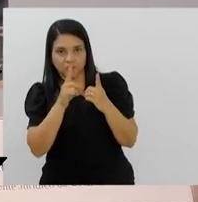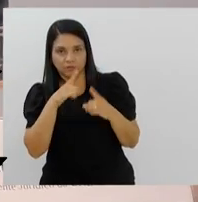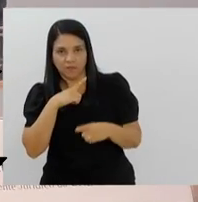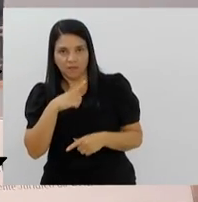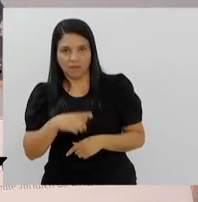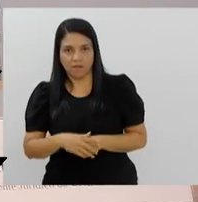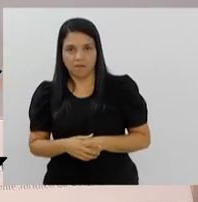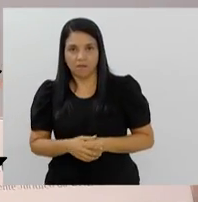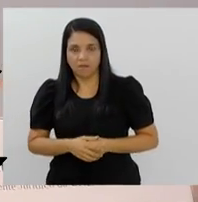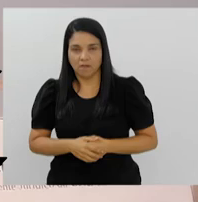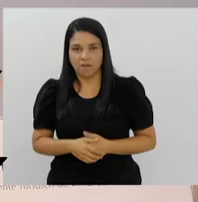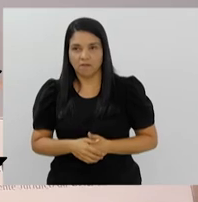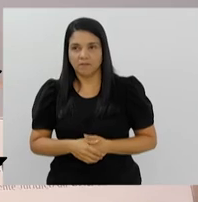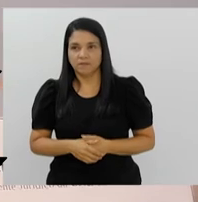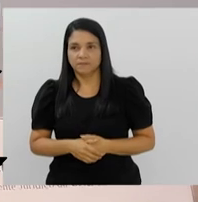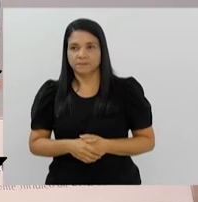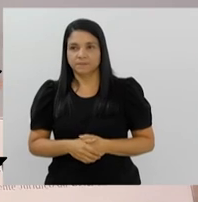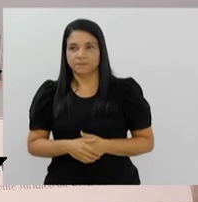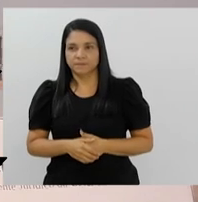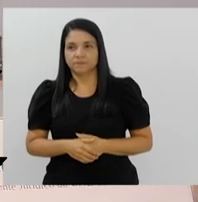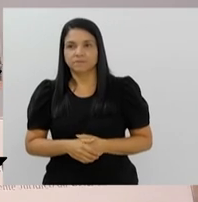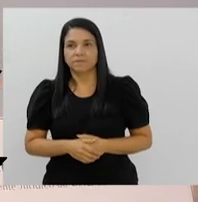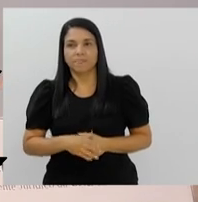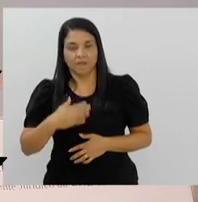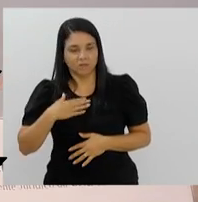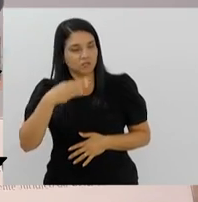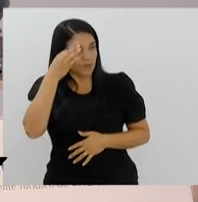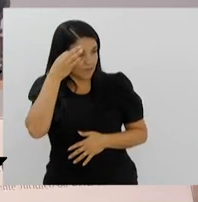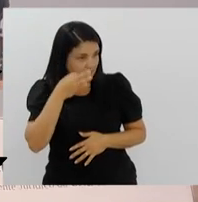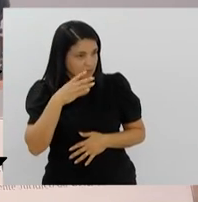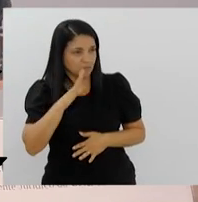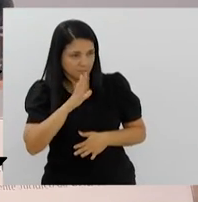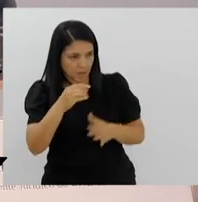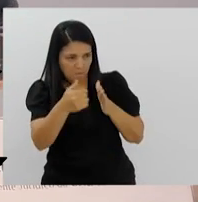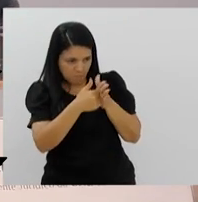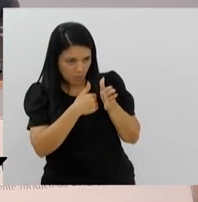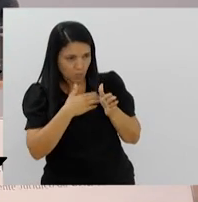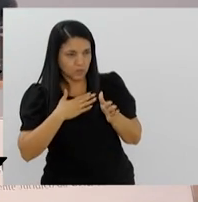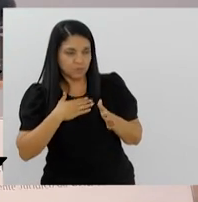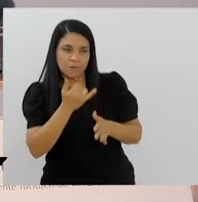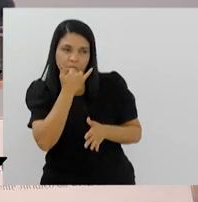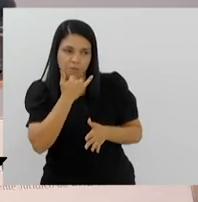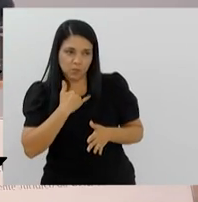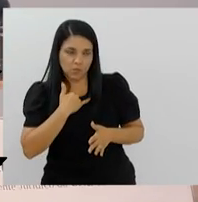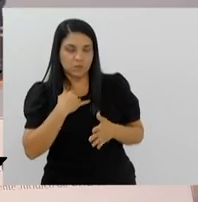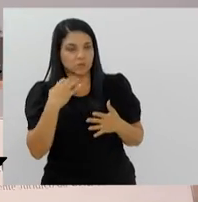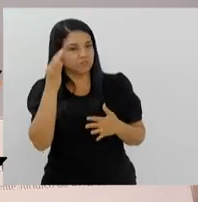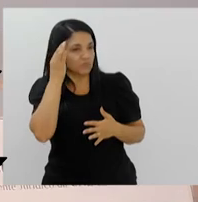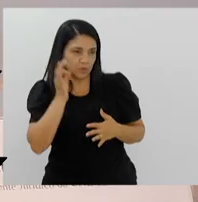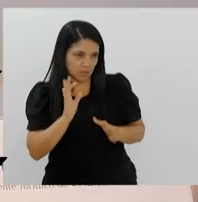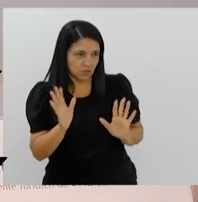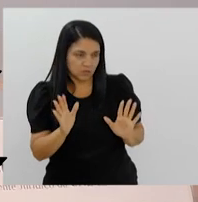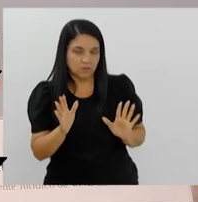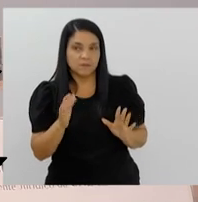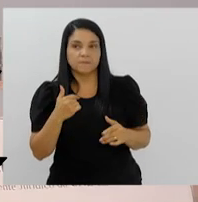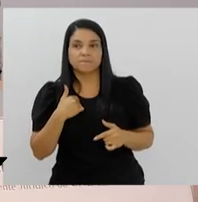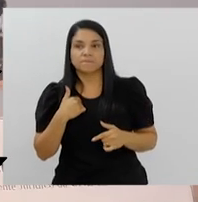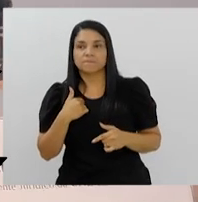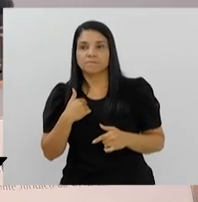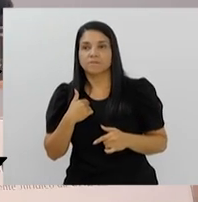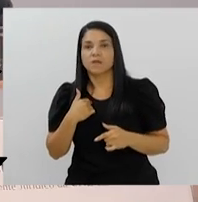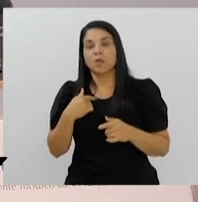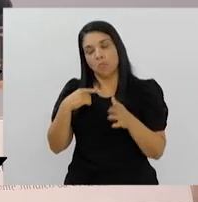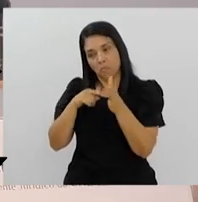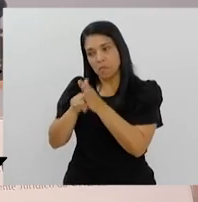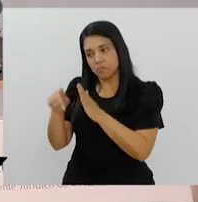atendimento bom se se eu se eu entendi a pergunta de vossa excelência me perdoe se eu tiver vamos vamos vamos evoluindo se eu também Perguntei